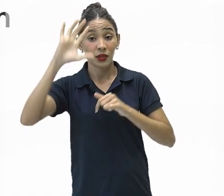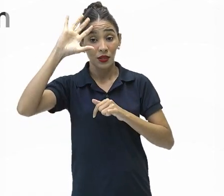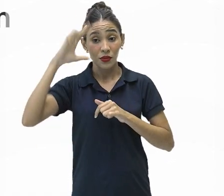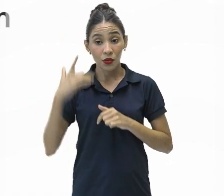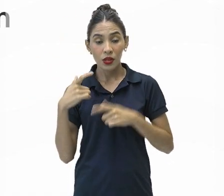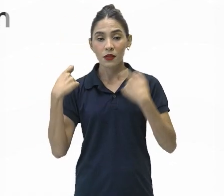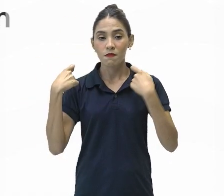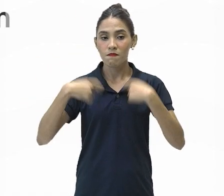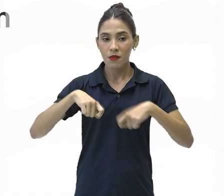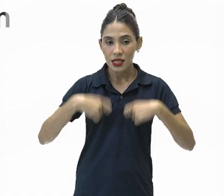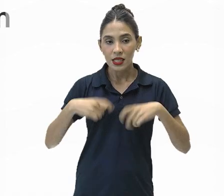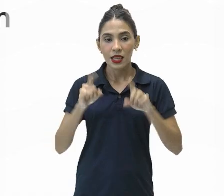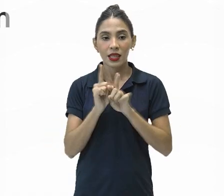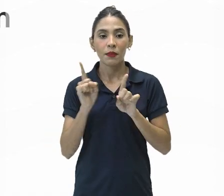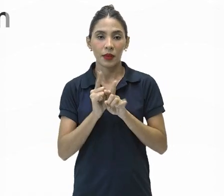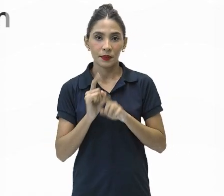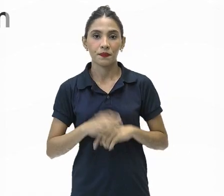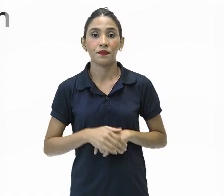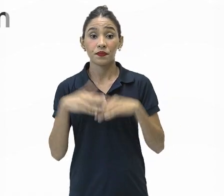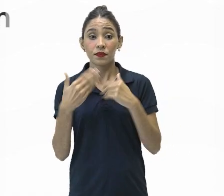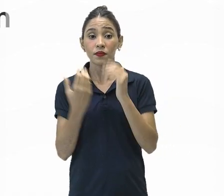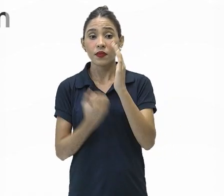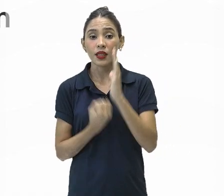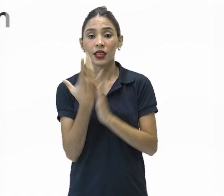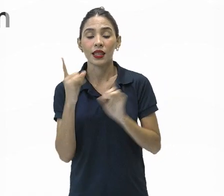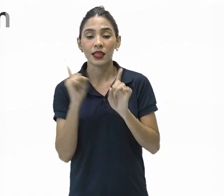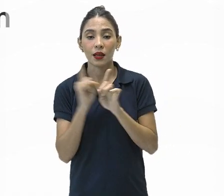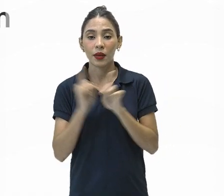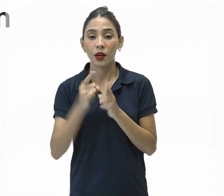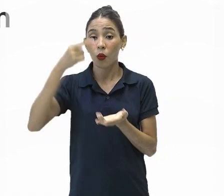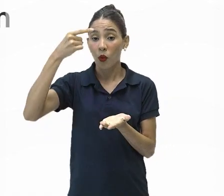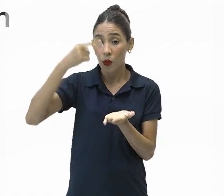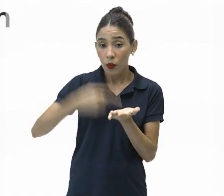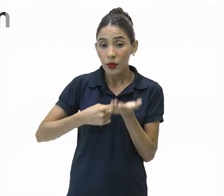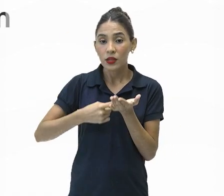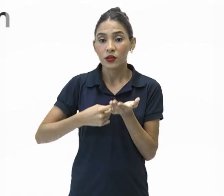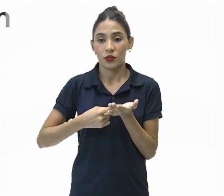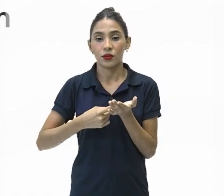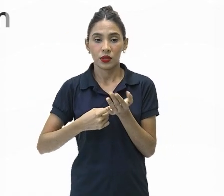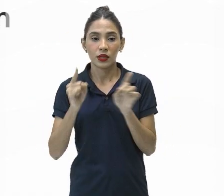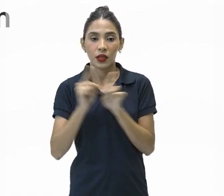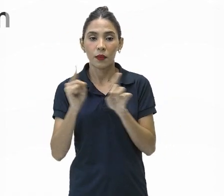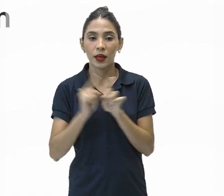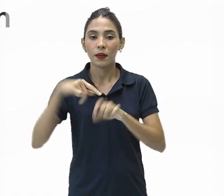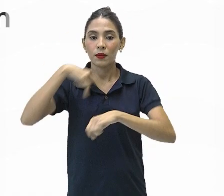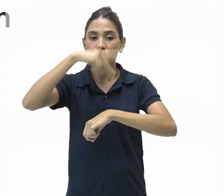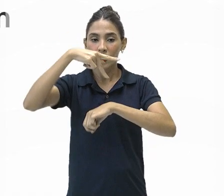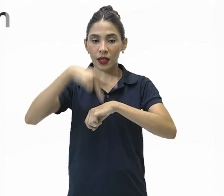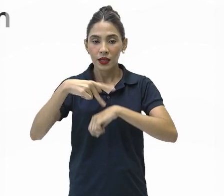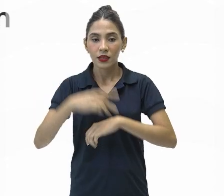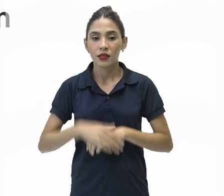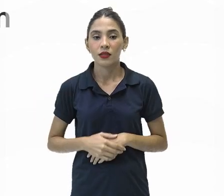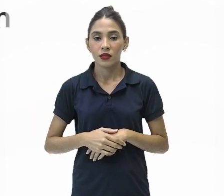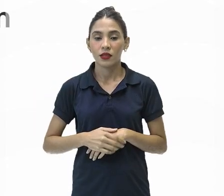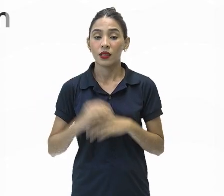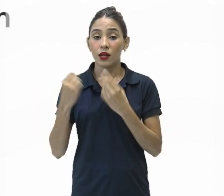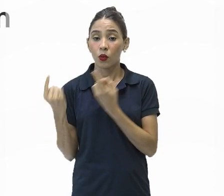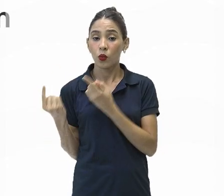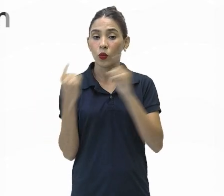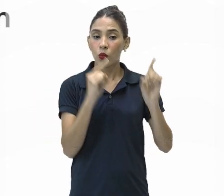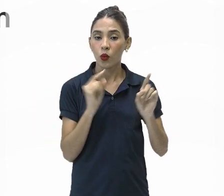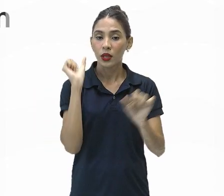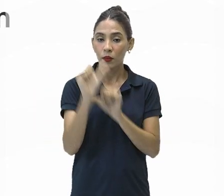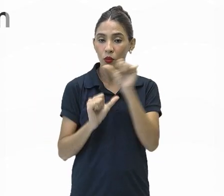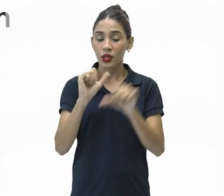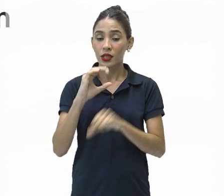as decisões necessárias para implementar os compromissos assumidos pelos países no combate